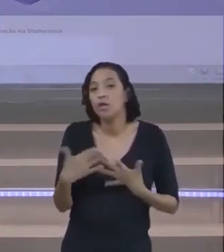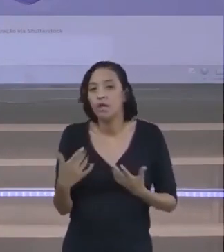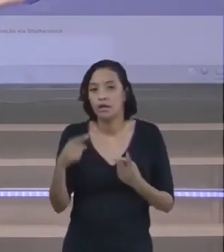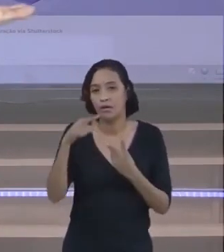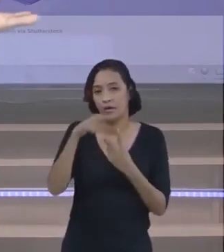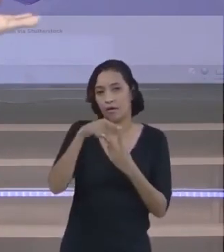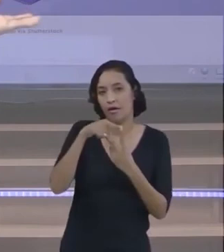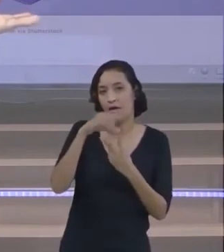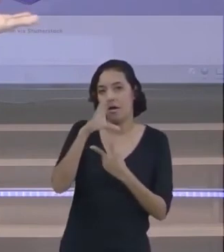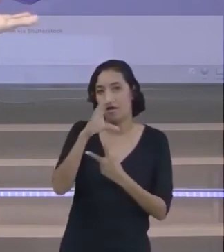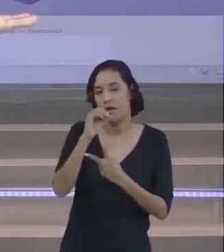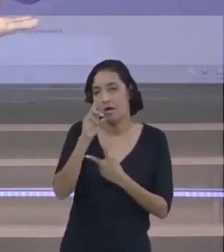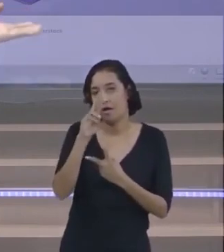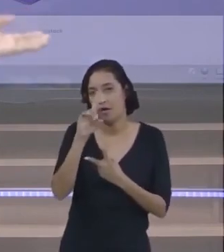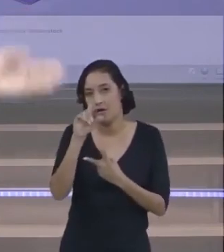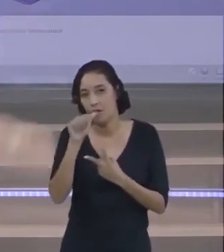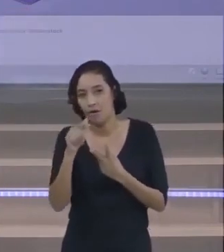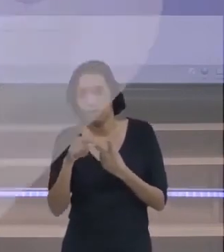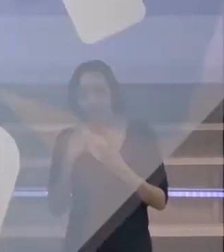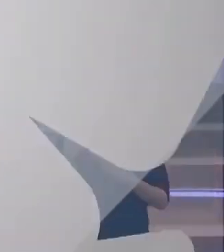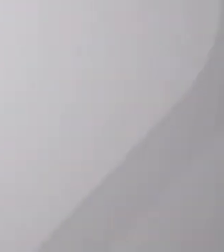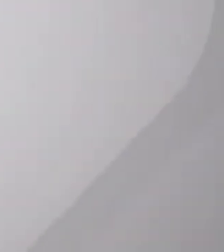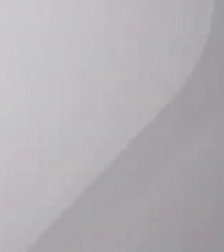fita e tecido.